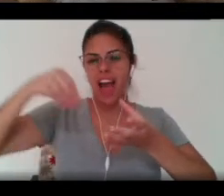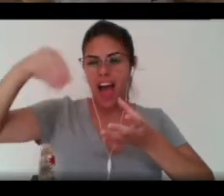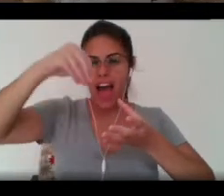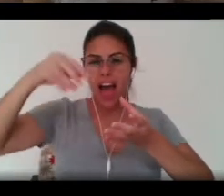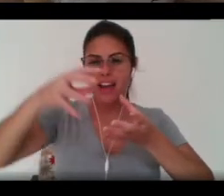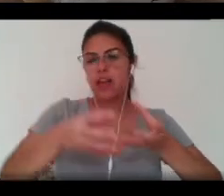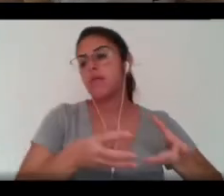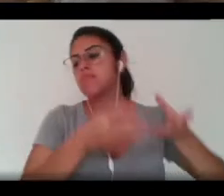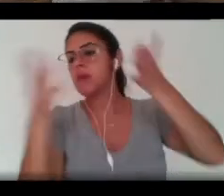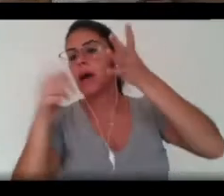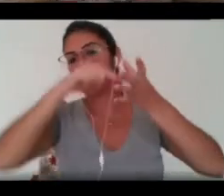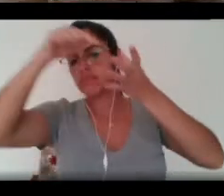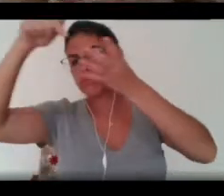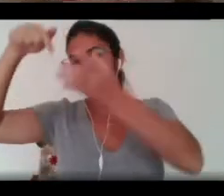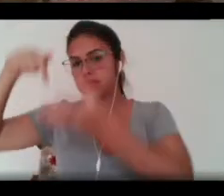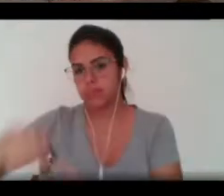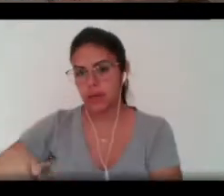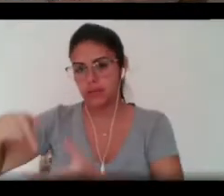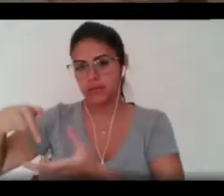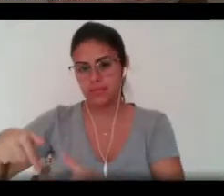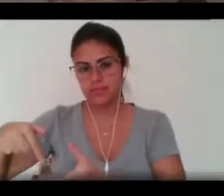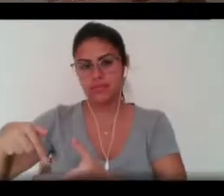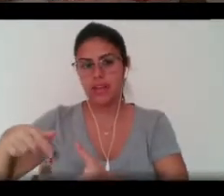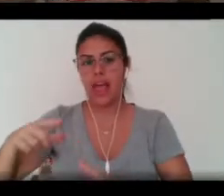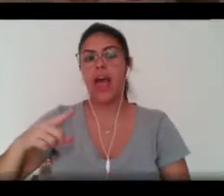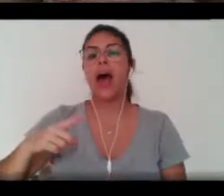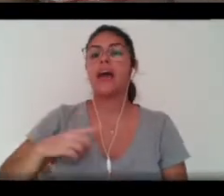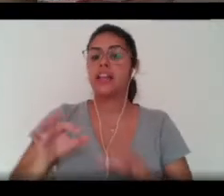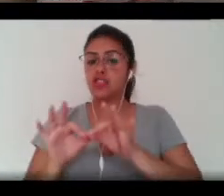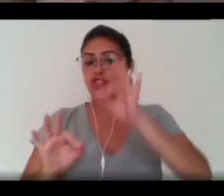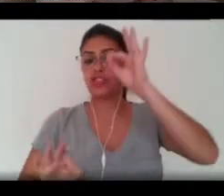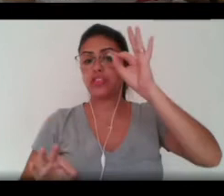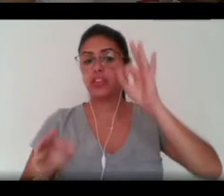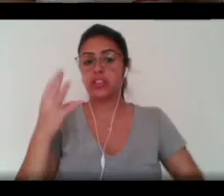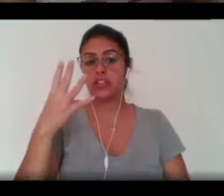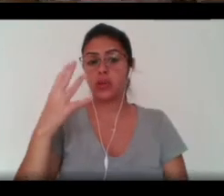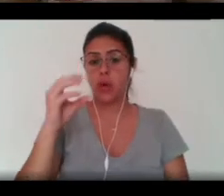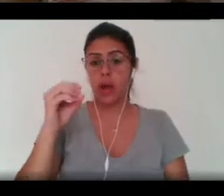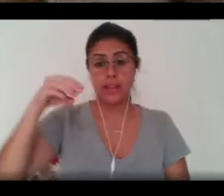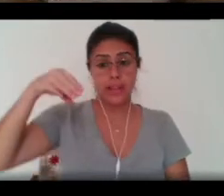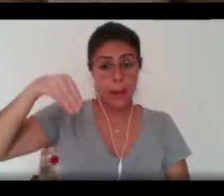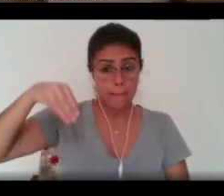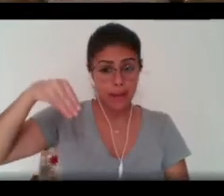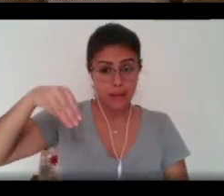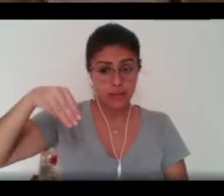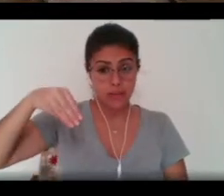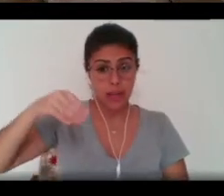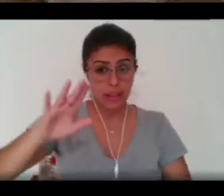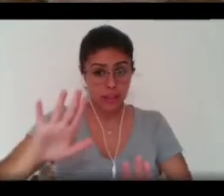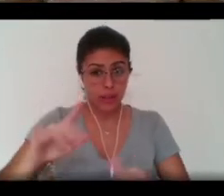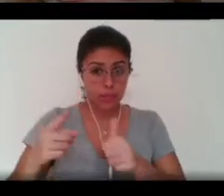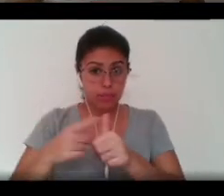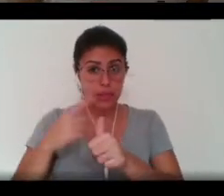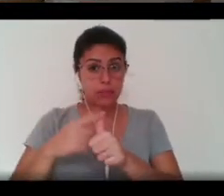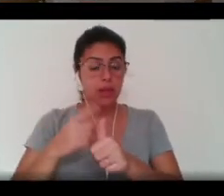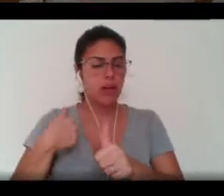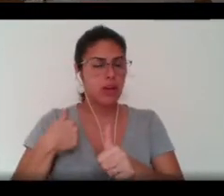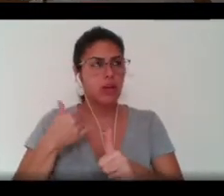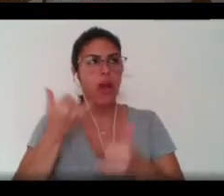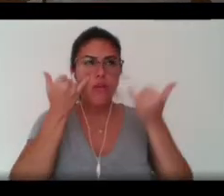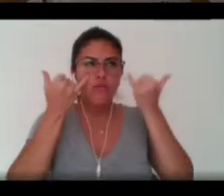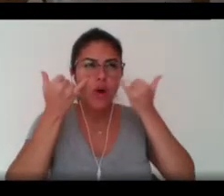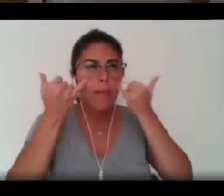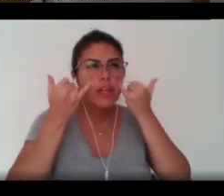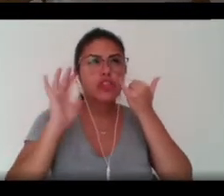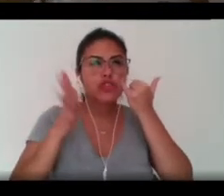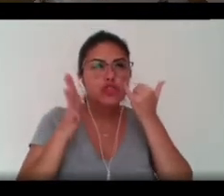momento em que ele está a uma distância de 40 metros acima do solo. Então, eu já paro aqui, ó, e vou fazer um esquema